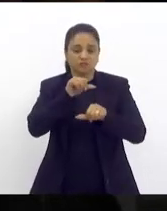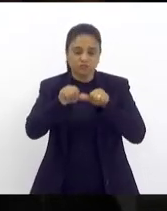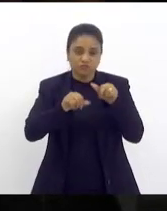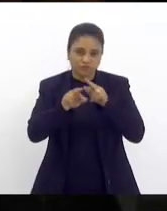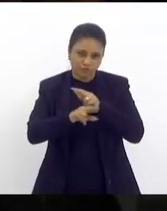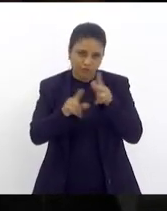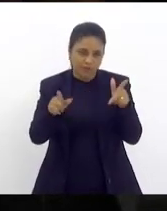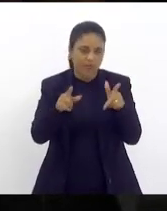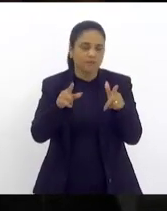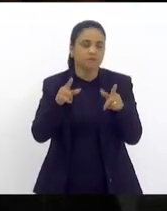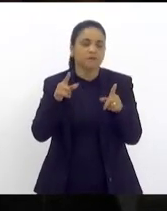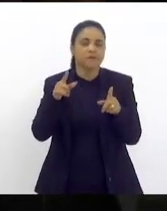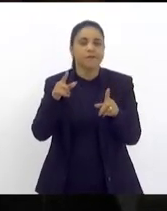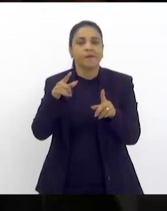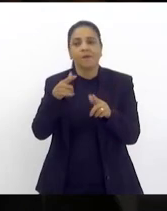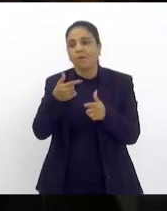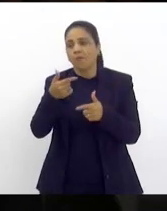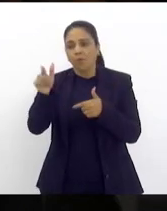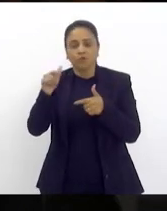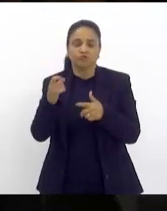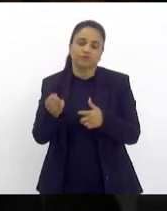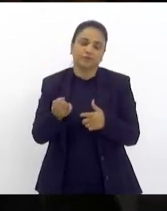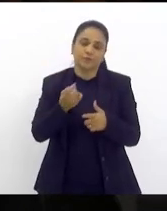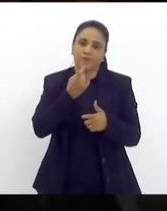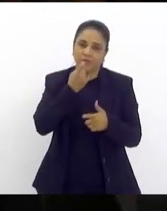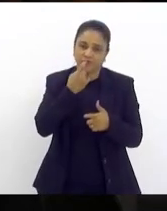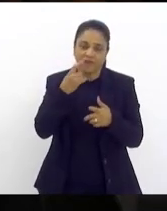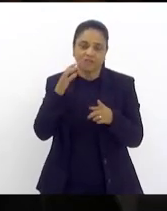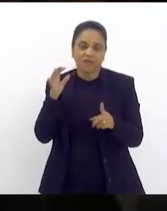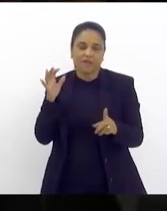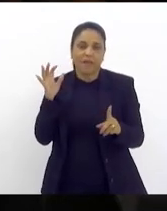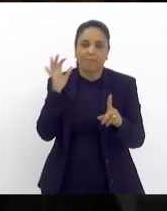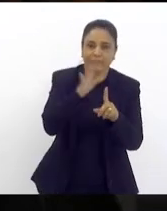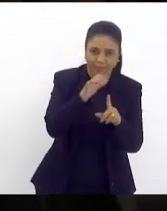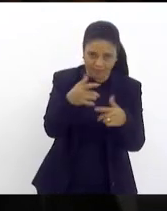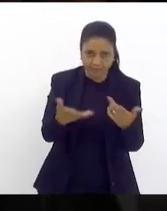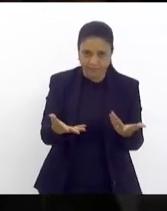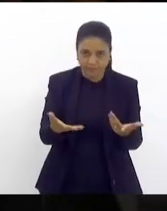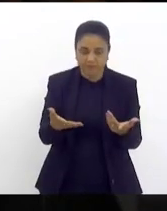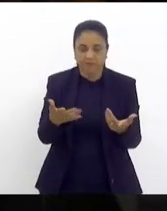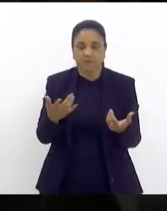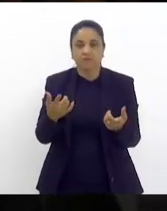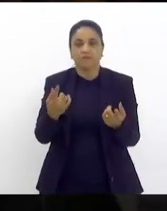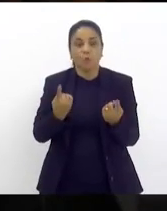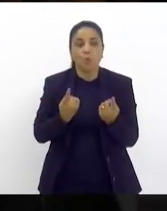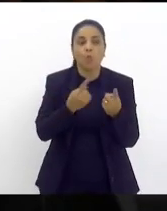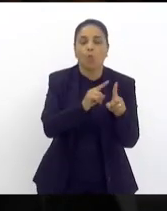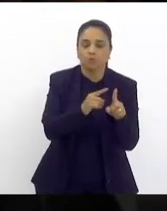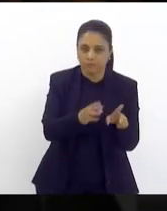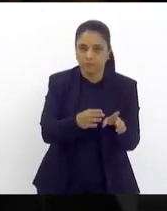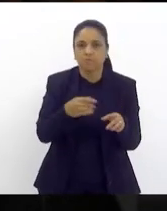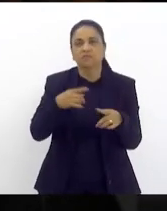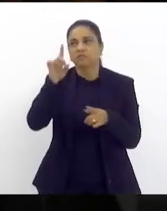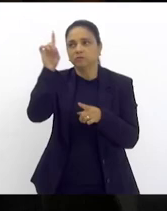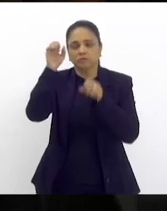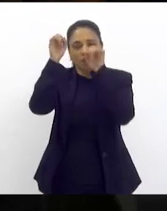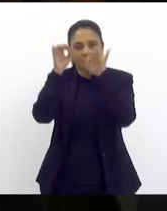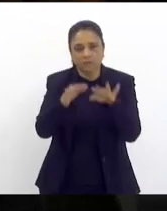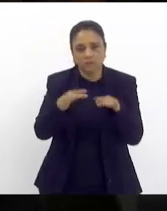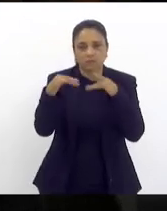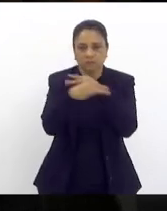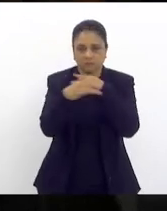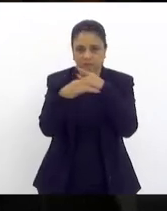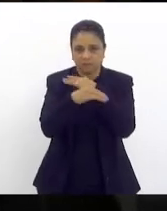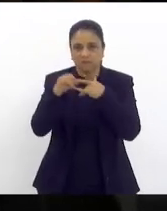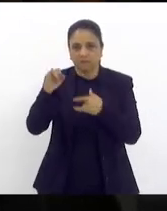atacado, assim ele é atacado, mas eu tenho certeza que Deus está abençoando a cidade de Itaguaí, Deus está abençoando o Rubão.